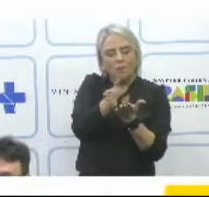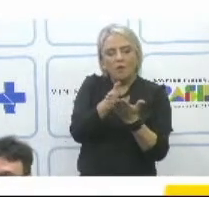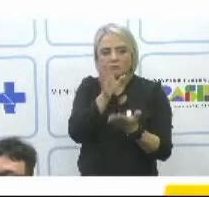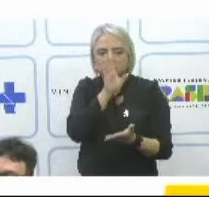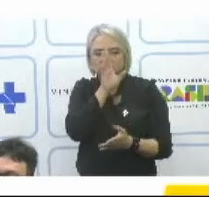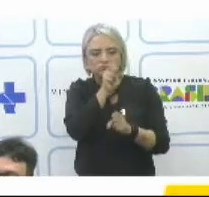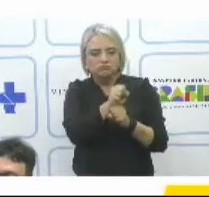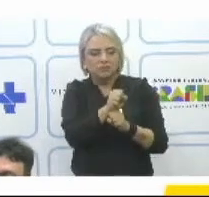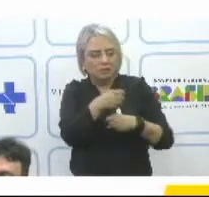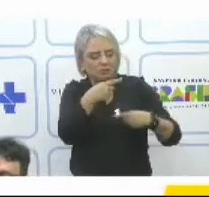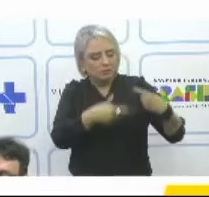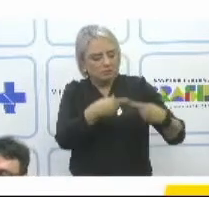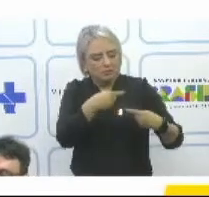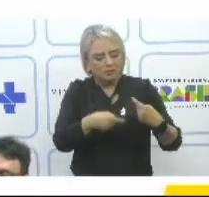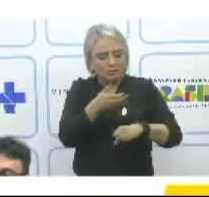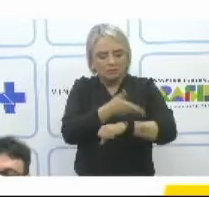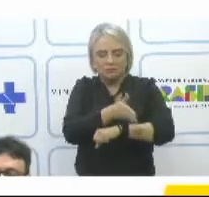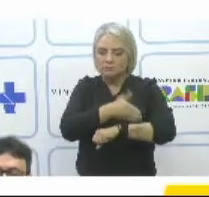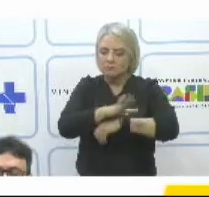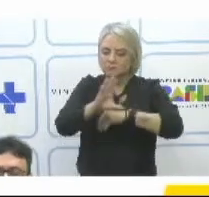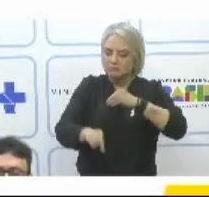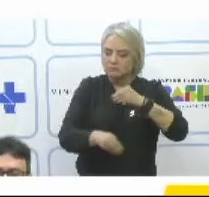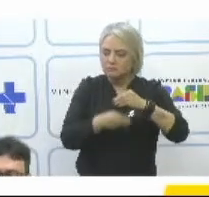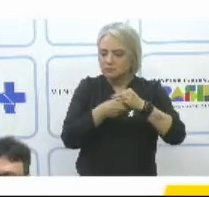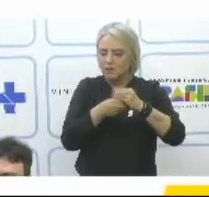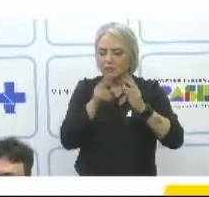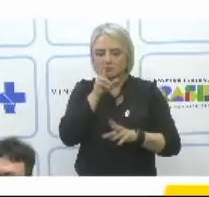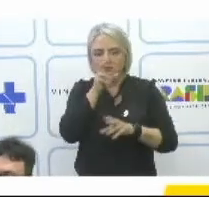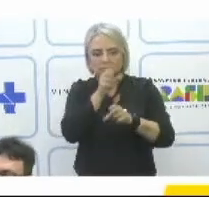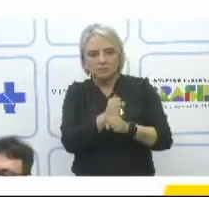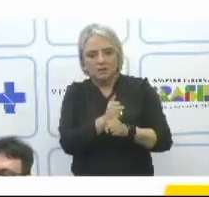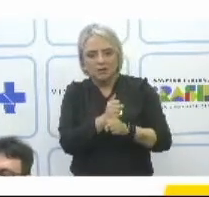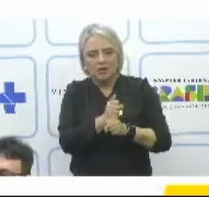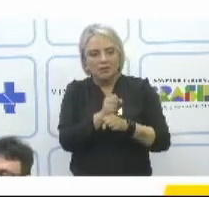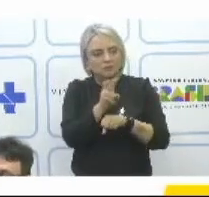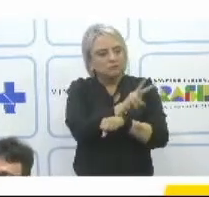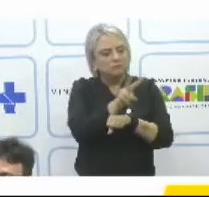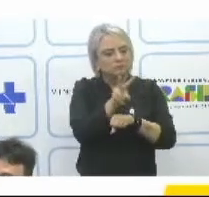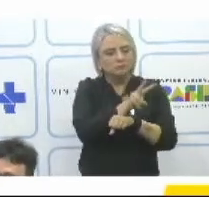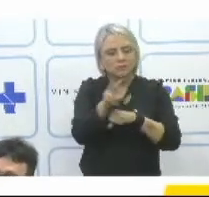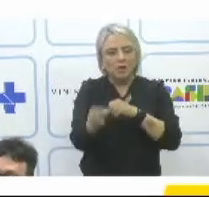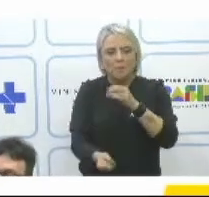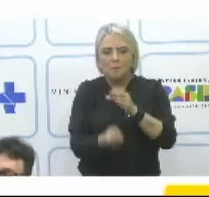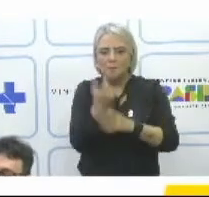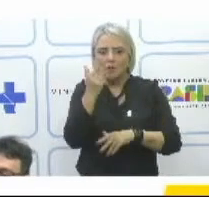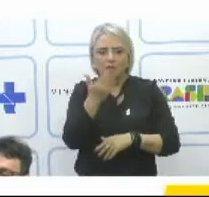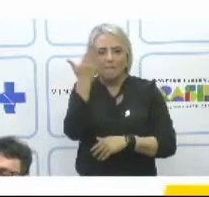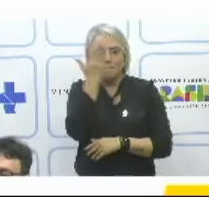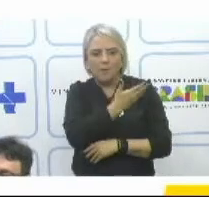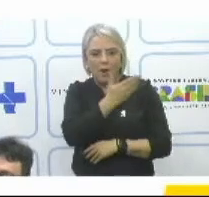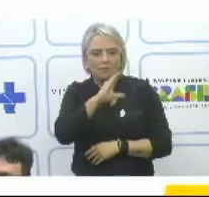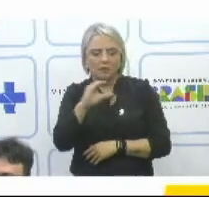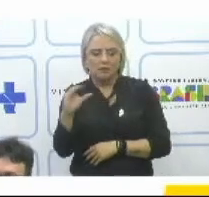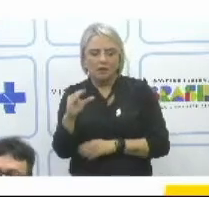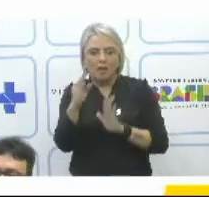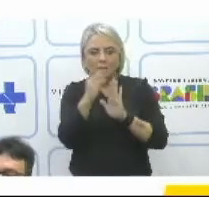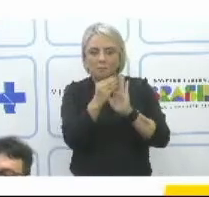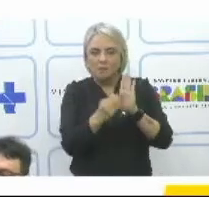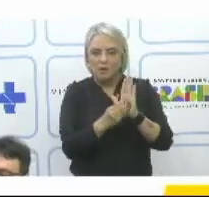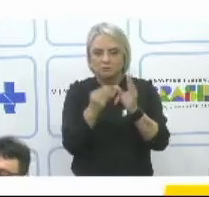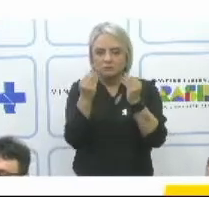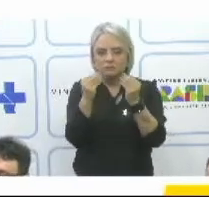da Política Nacional de Práticas Integrativas, com fortalecimento do monitoramento, produção de evidências, modelos